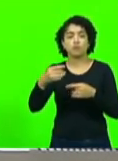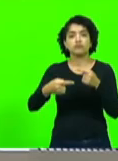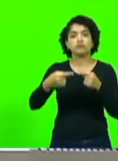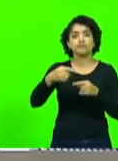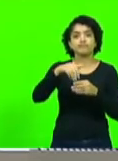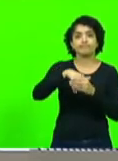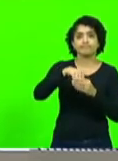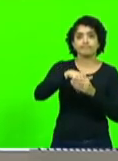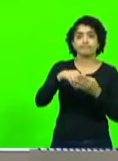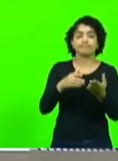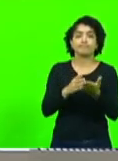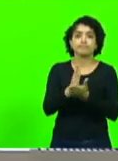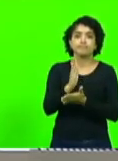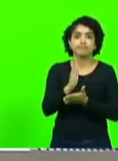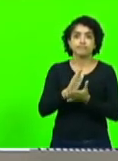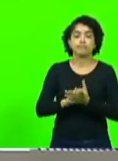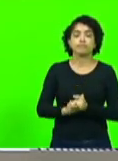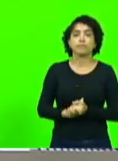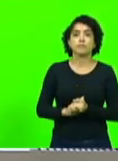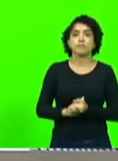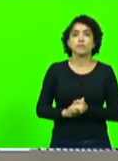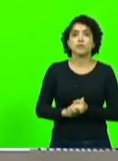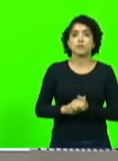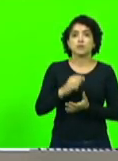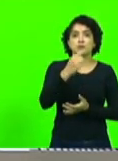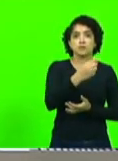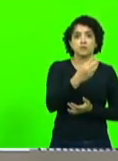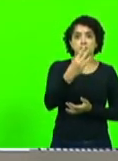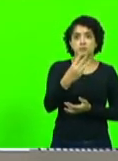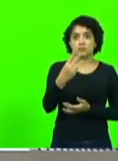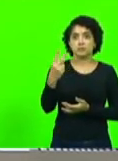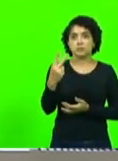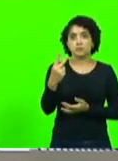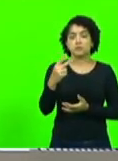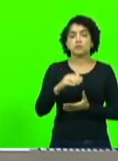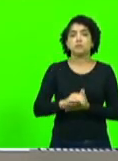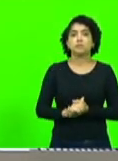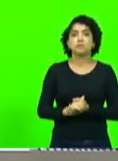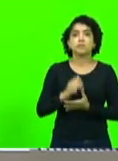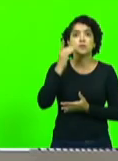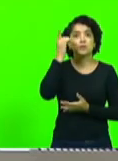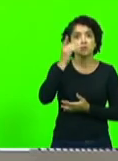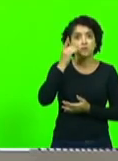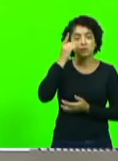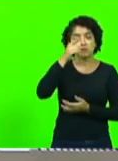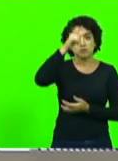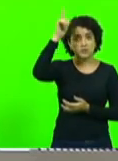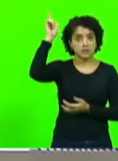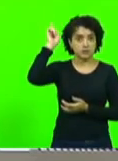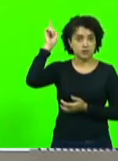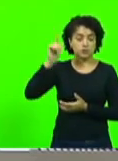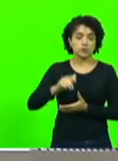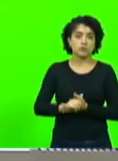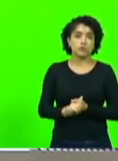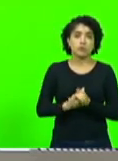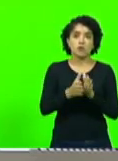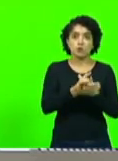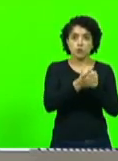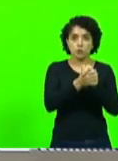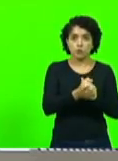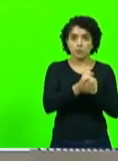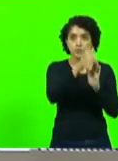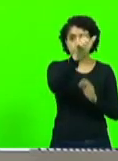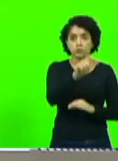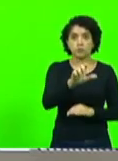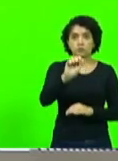votação, aprovado. Moção 132, autor deputado Sargento Lima, cumprimentando o doutor